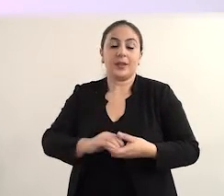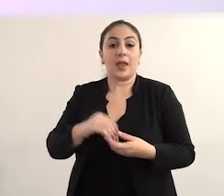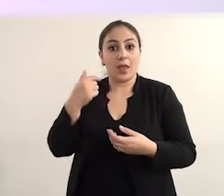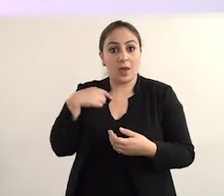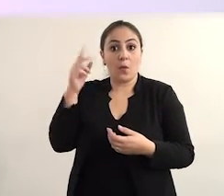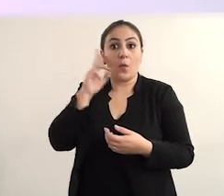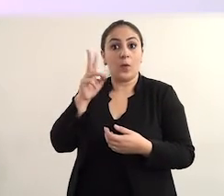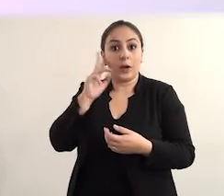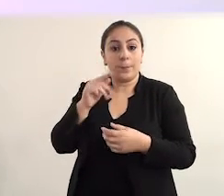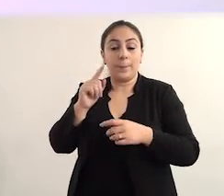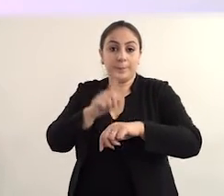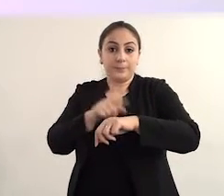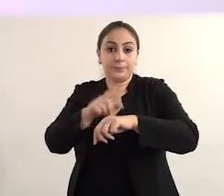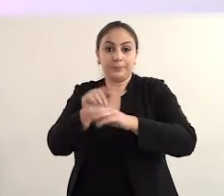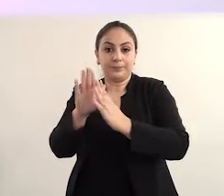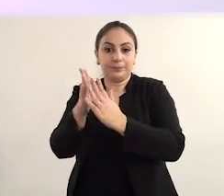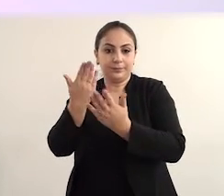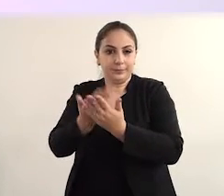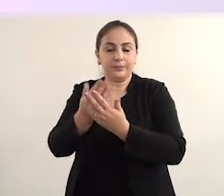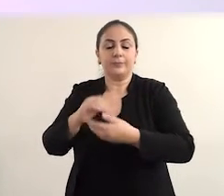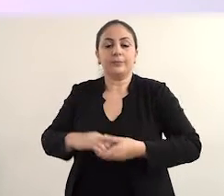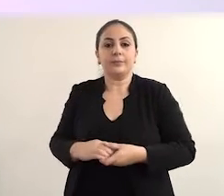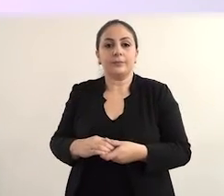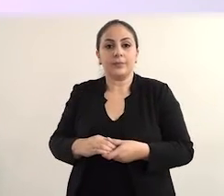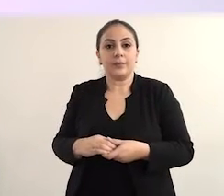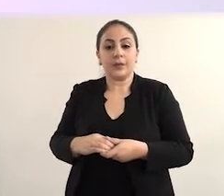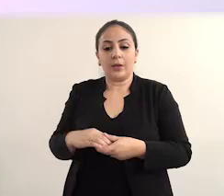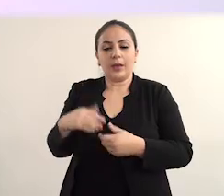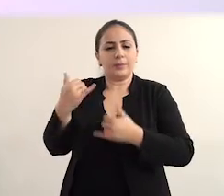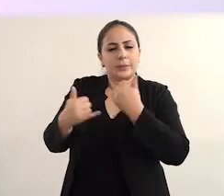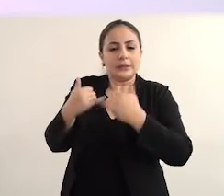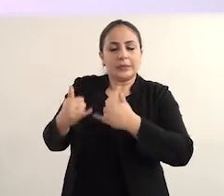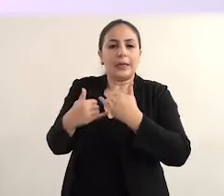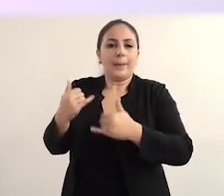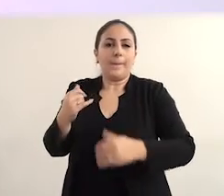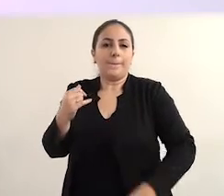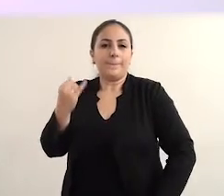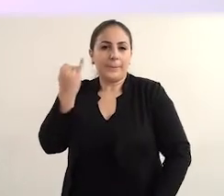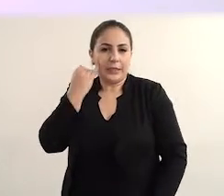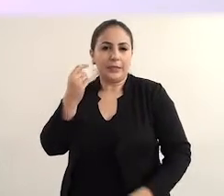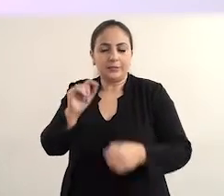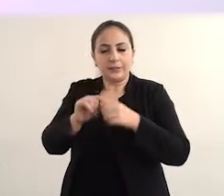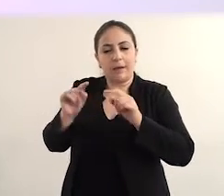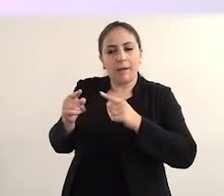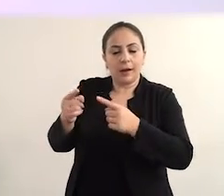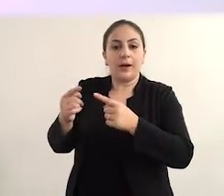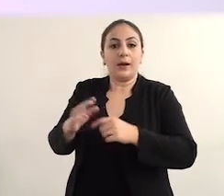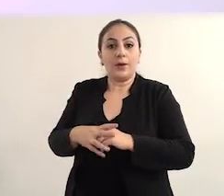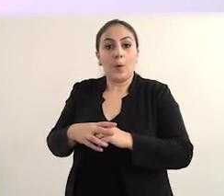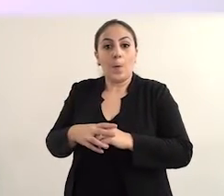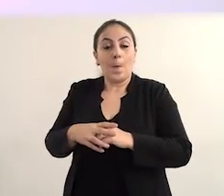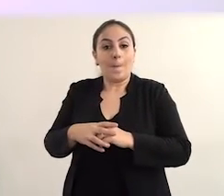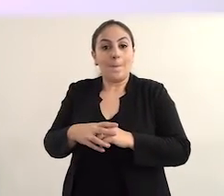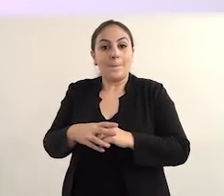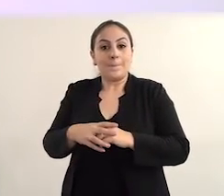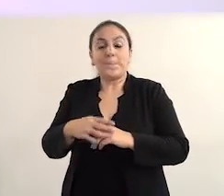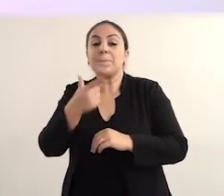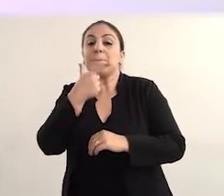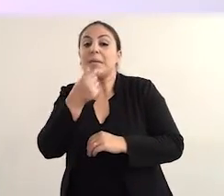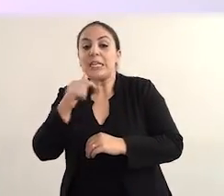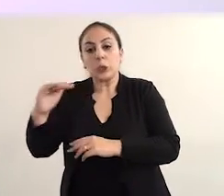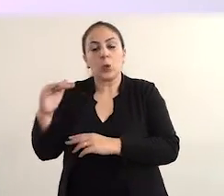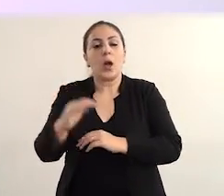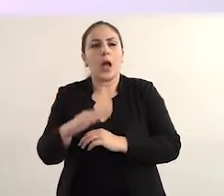Eu lembro de uma situação na escola, né, de uma brincadeira que ela fez assim, com o menino acho que aprendeu o sinal de